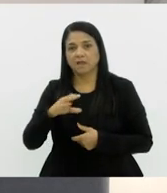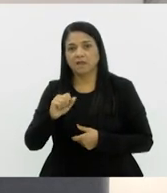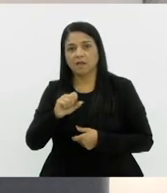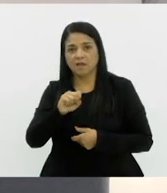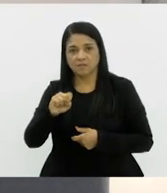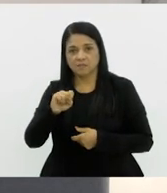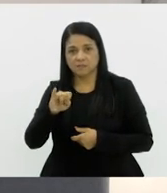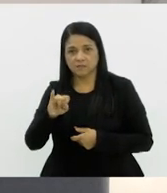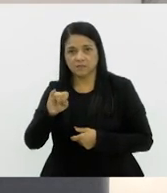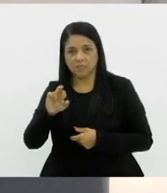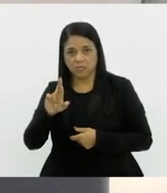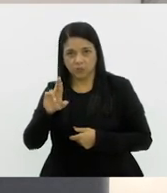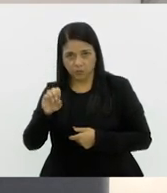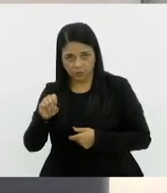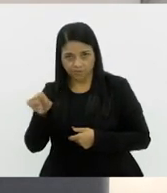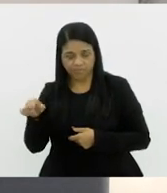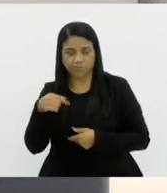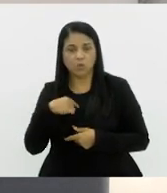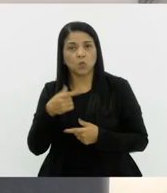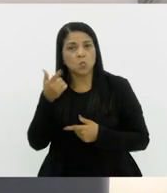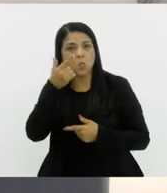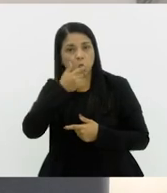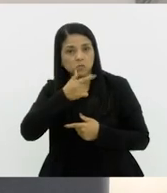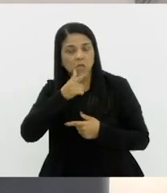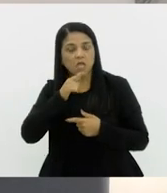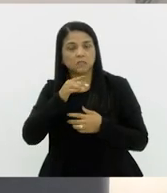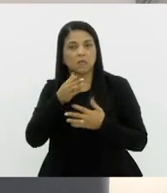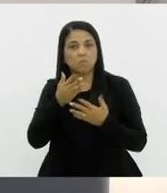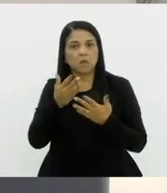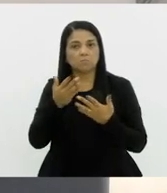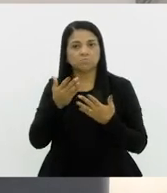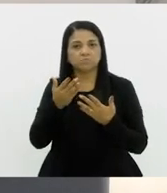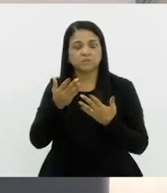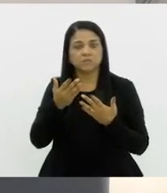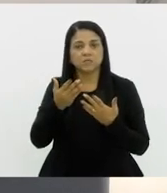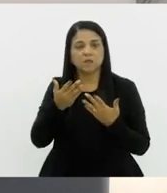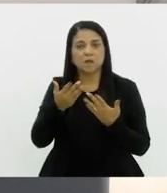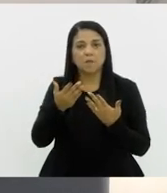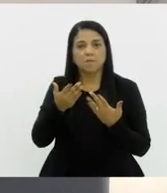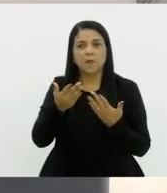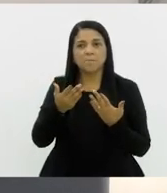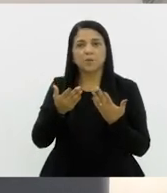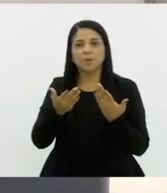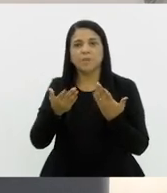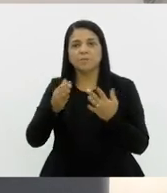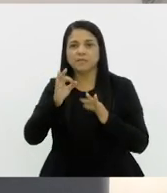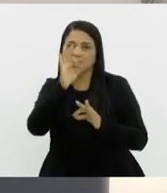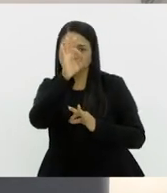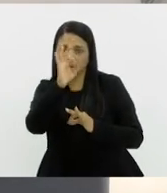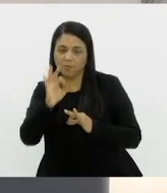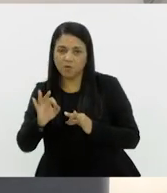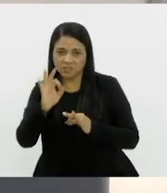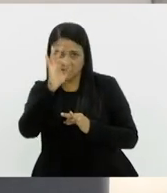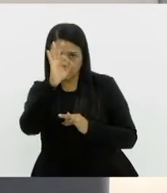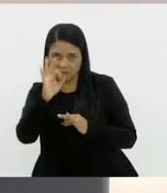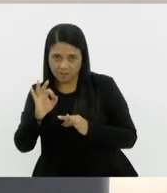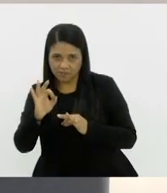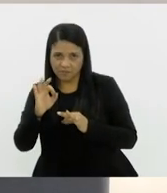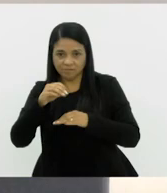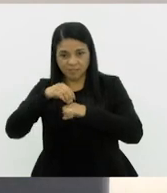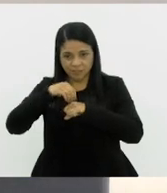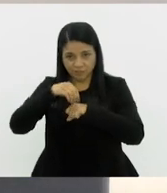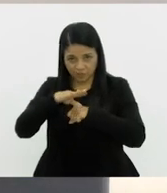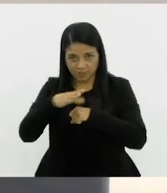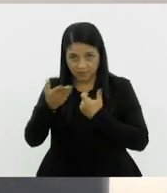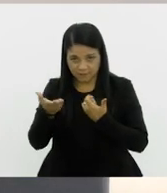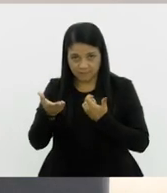consegue dar uma margem que pode ser fiscalizada, é um indicativo. É, né? Nós não